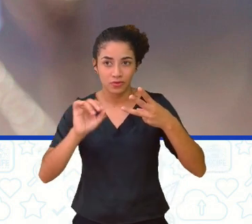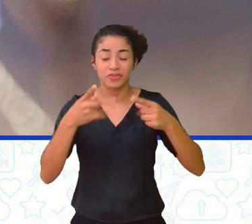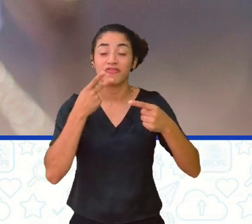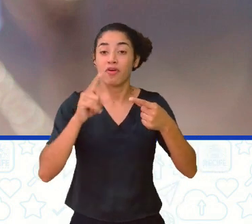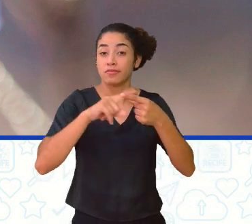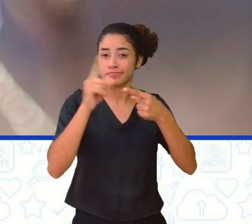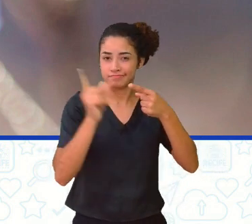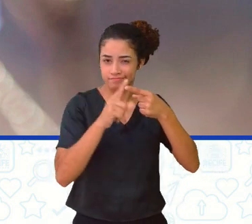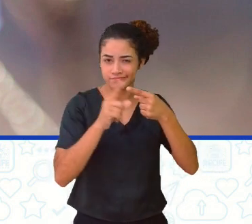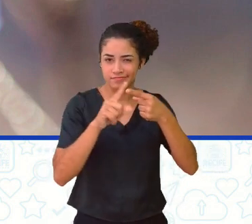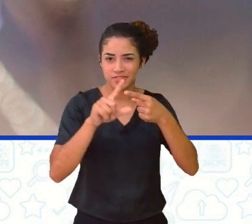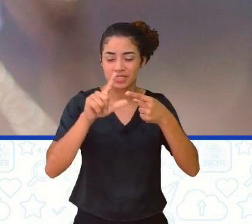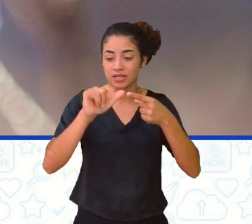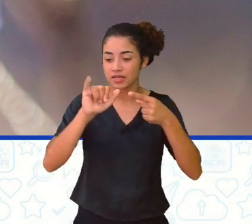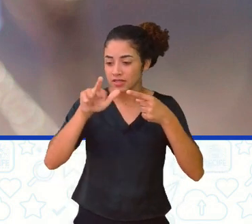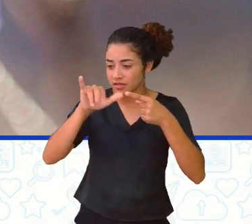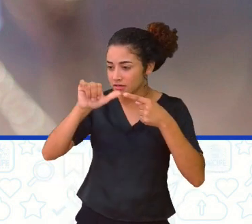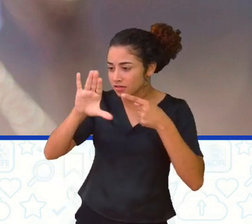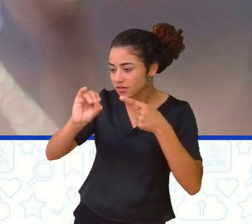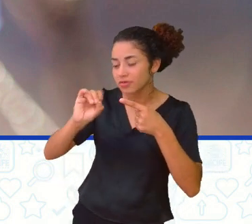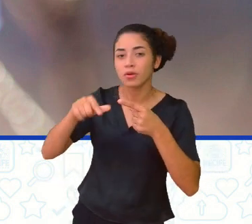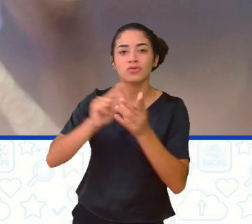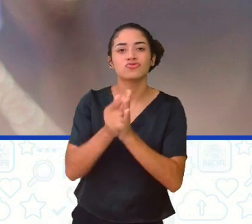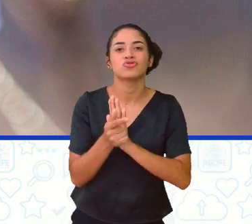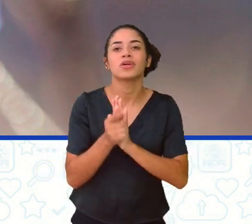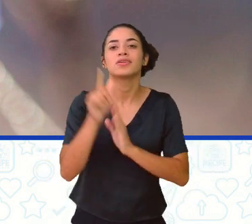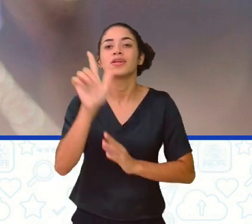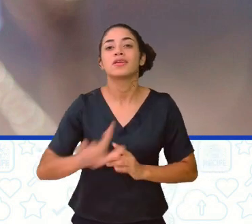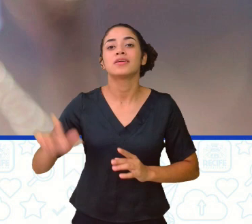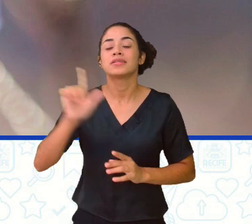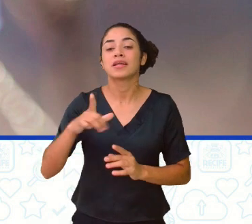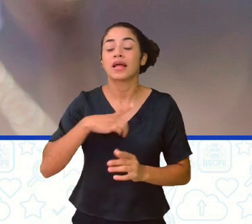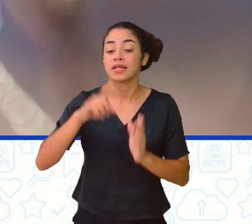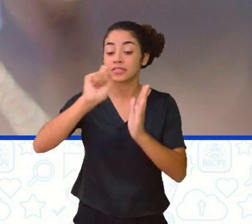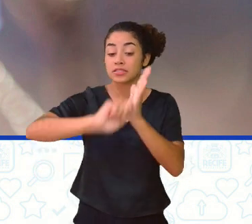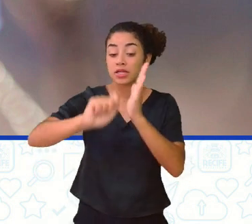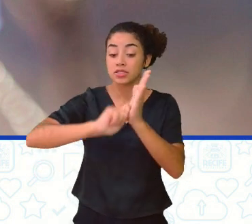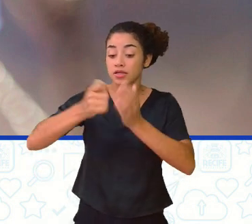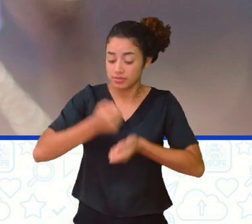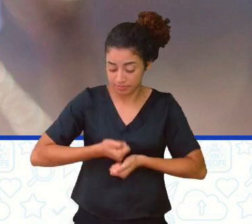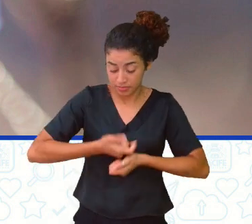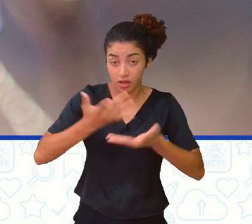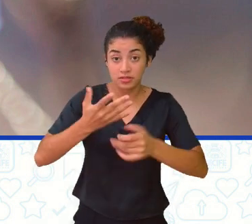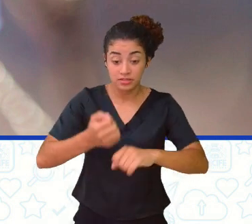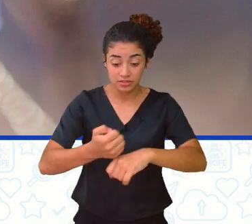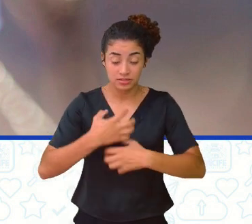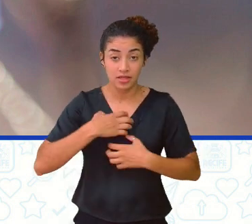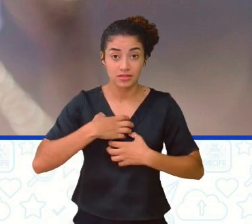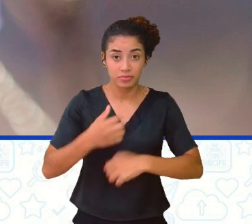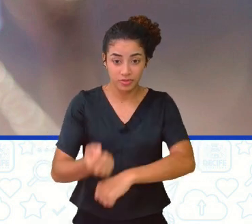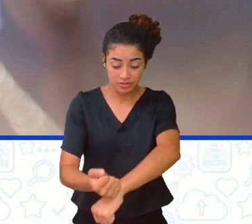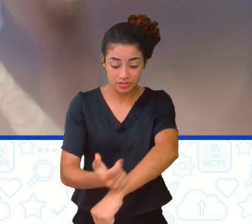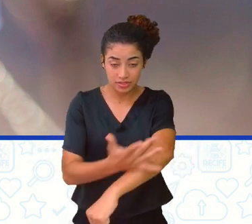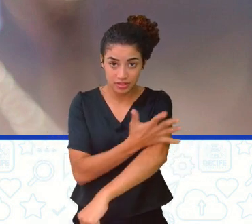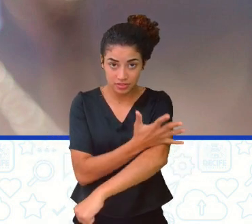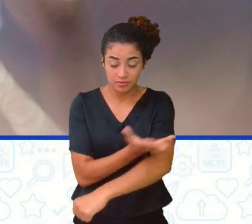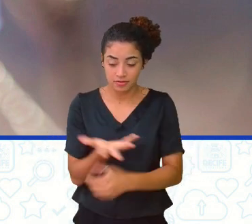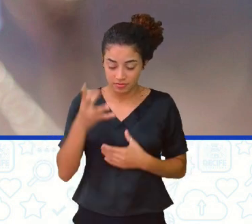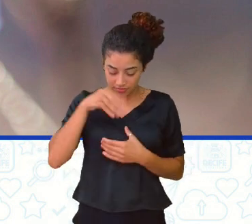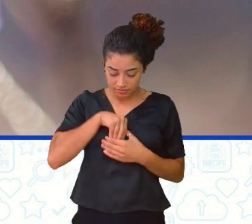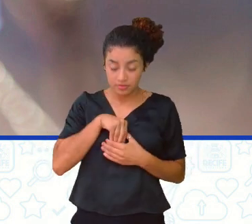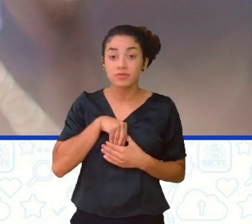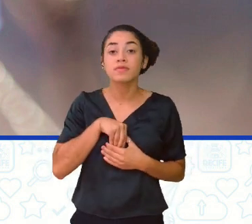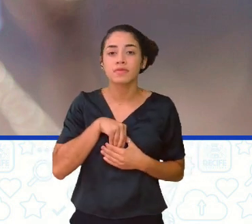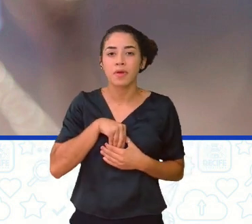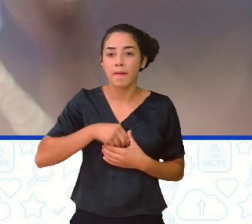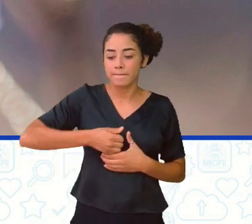lírico, é um dos gêneros literários que se caracteriza pela escrita, pela expressão de sentimentos e emoções íntimas em